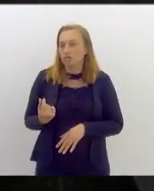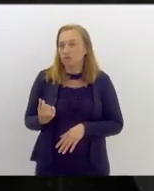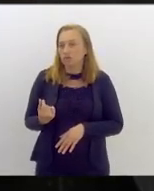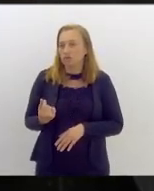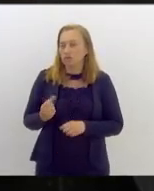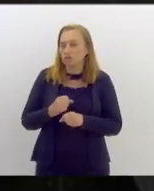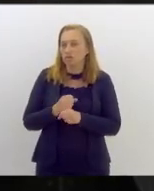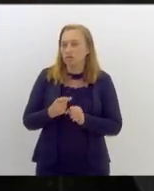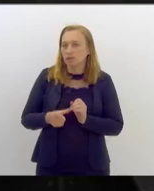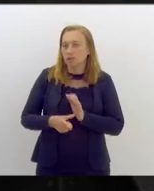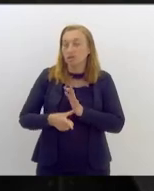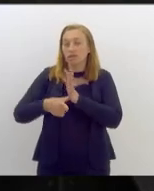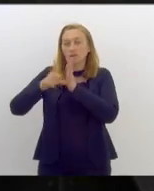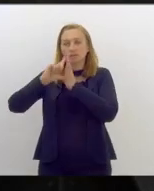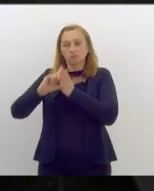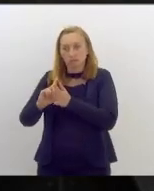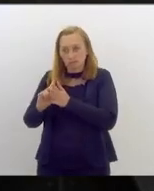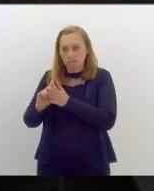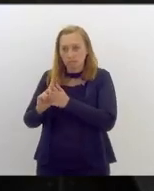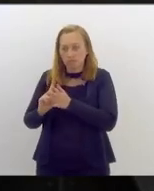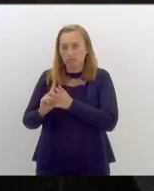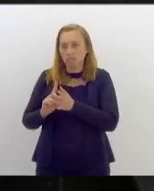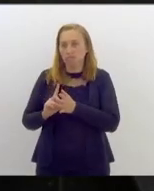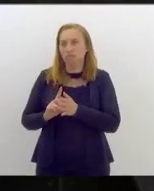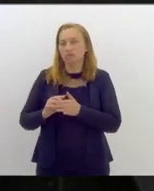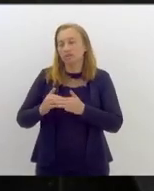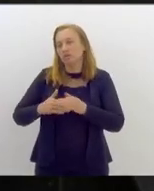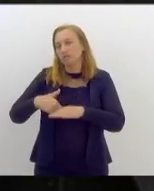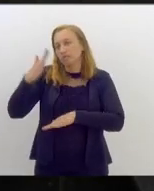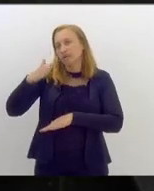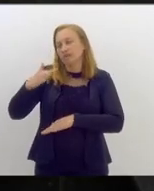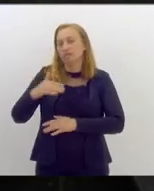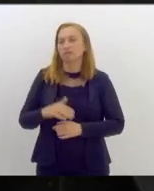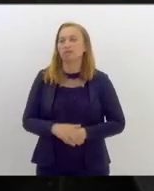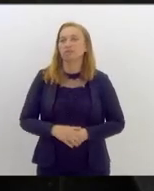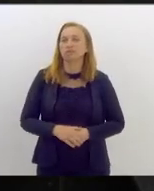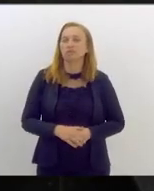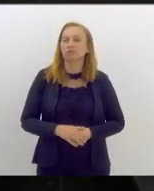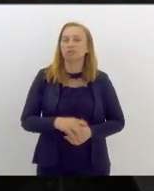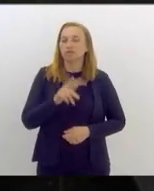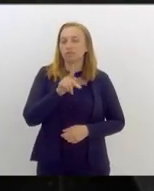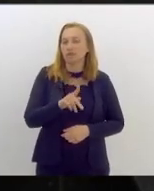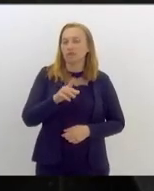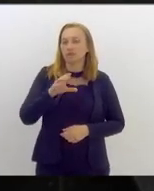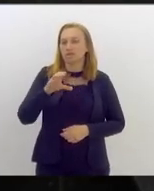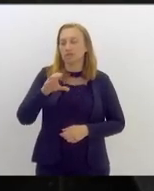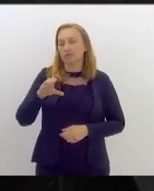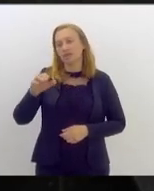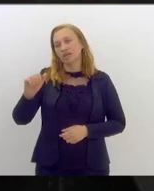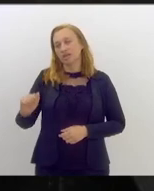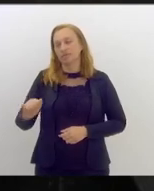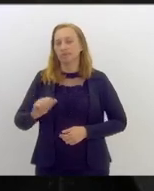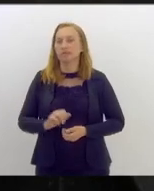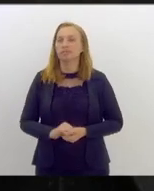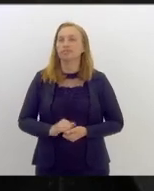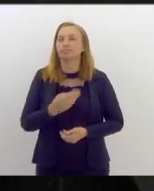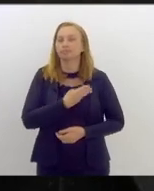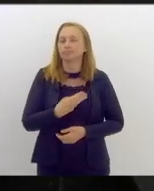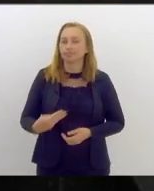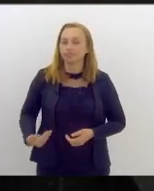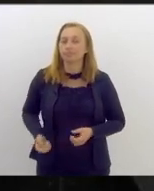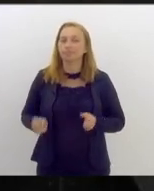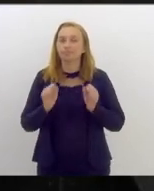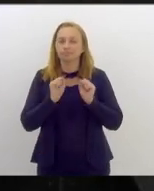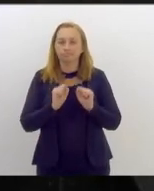ano anterior e ultrapassar o IPCA o governador